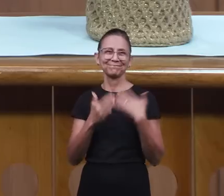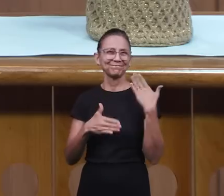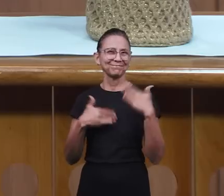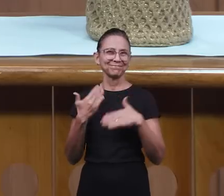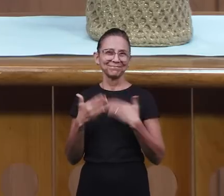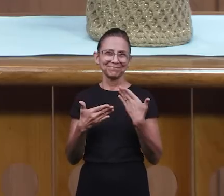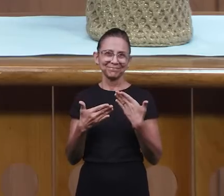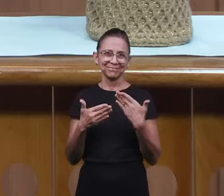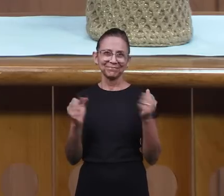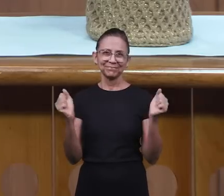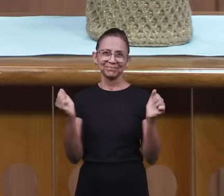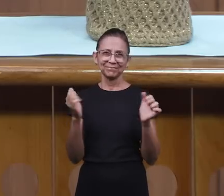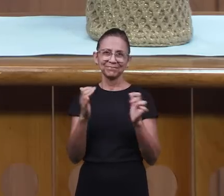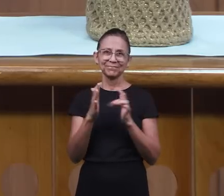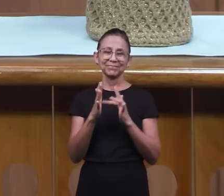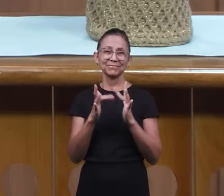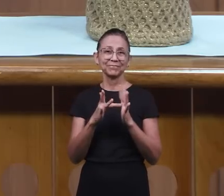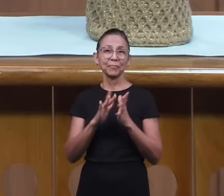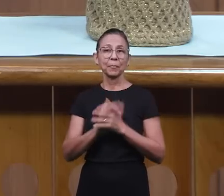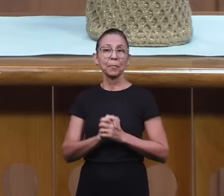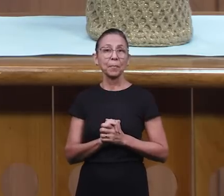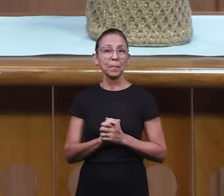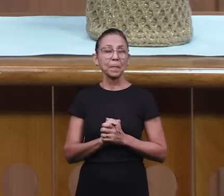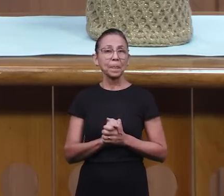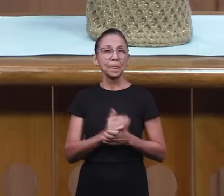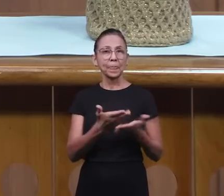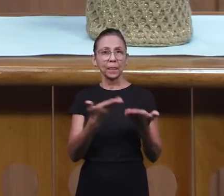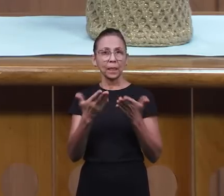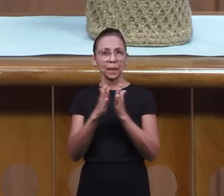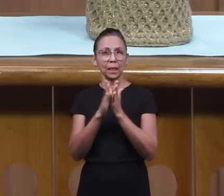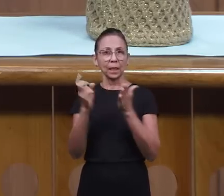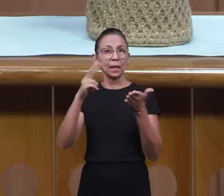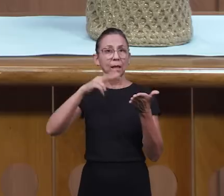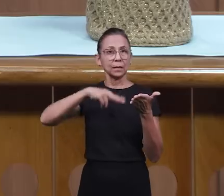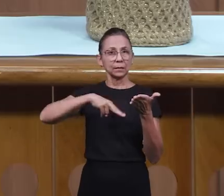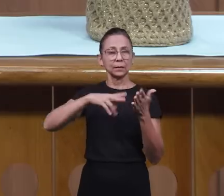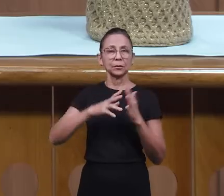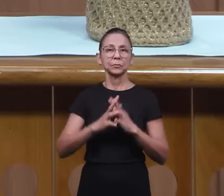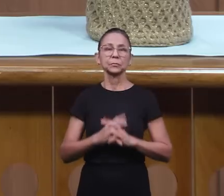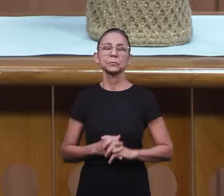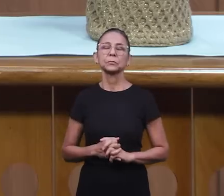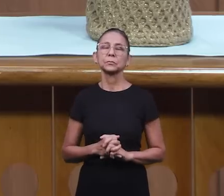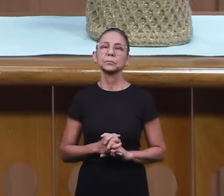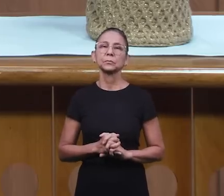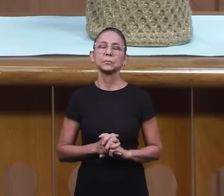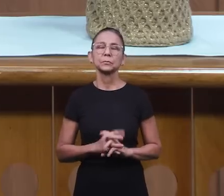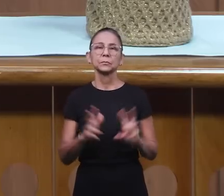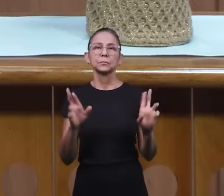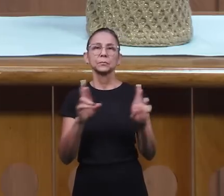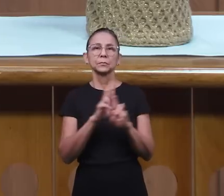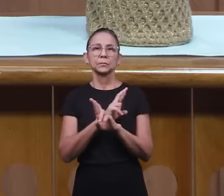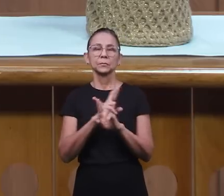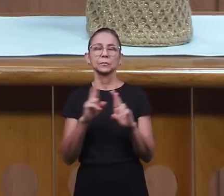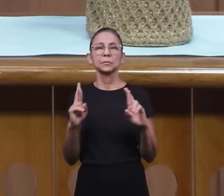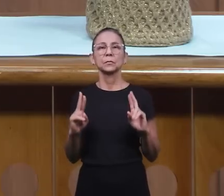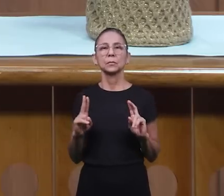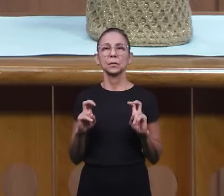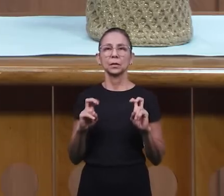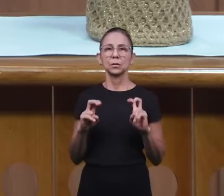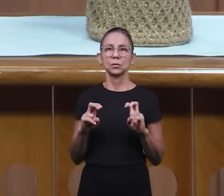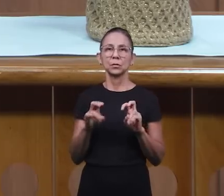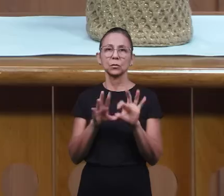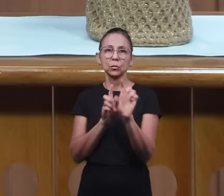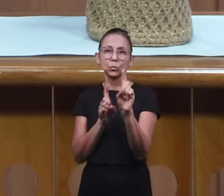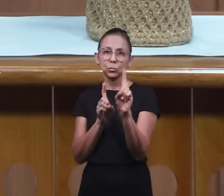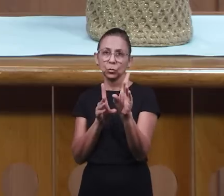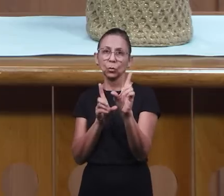alegria. Glória a Jesus. Eu quero agora te convidar para a leitura da Palavra de Deus relacionada ao